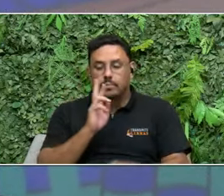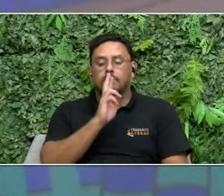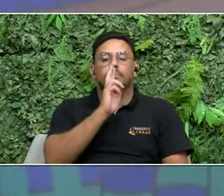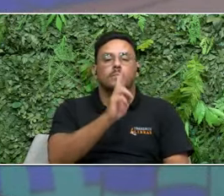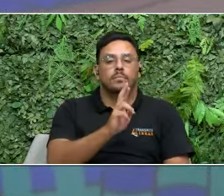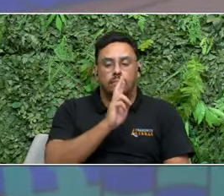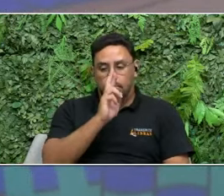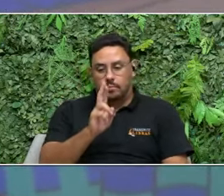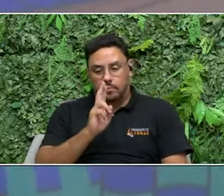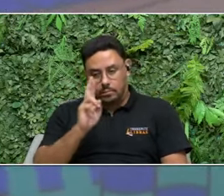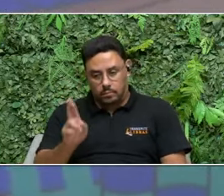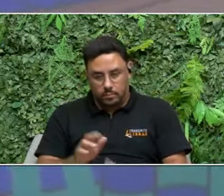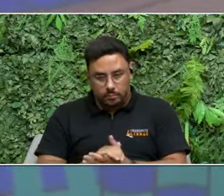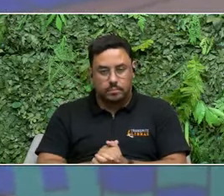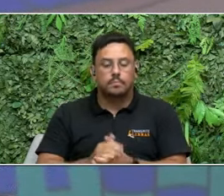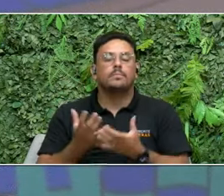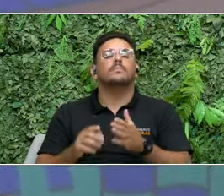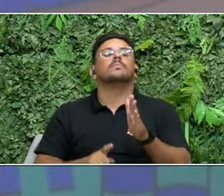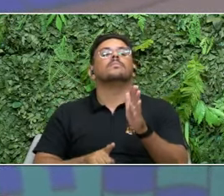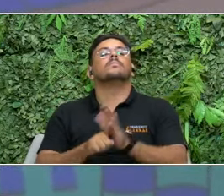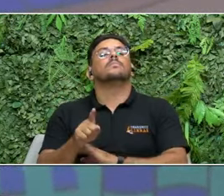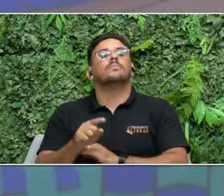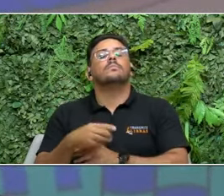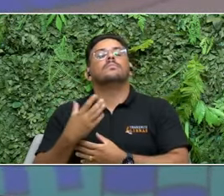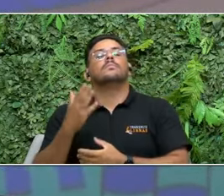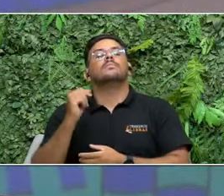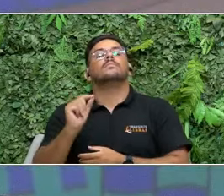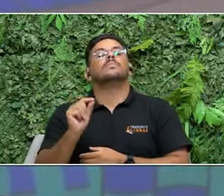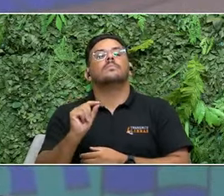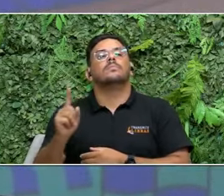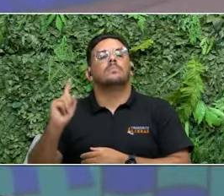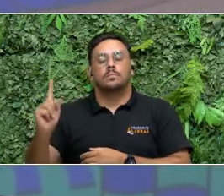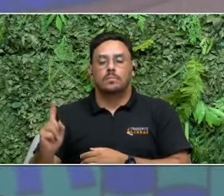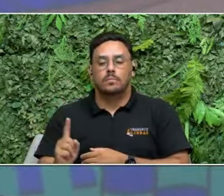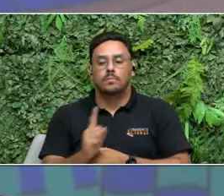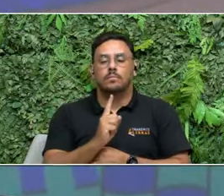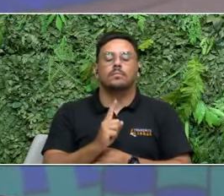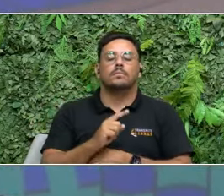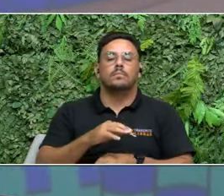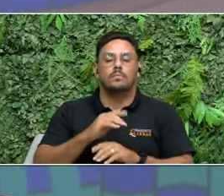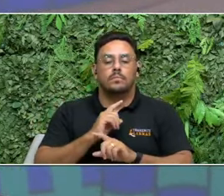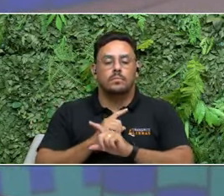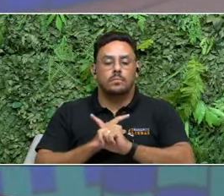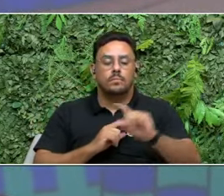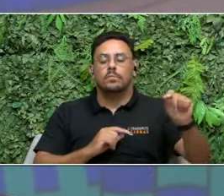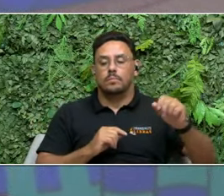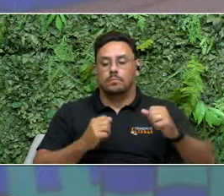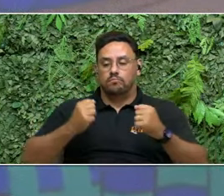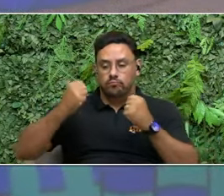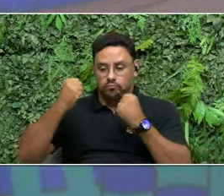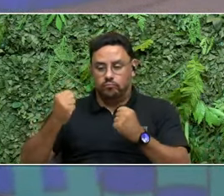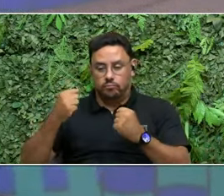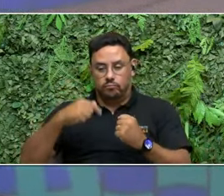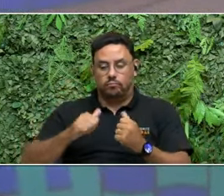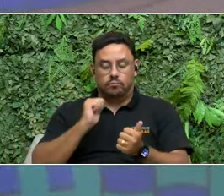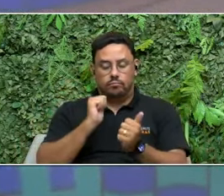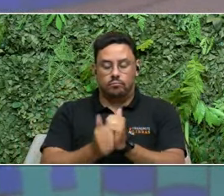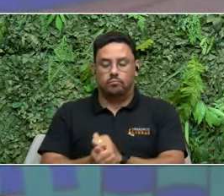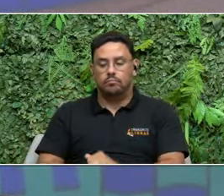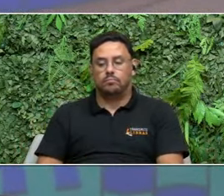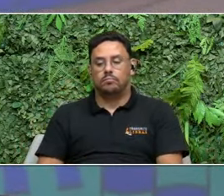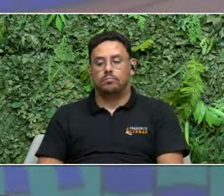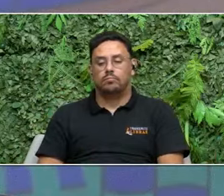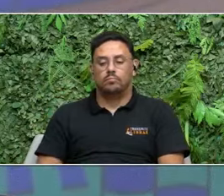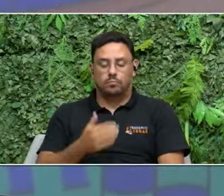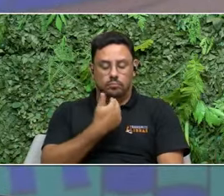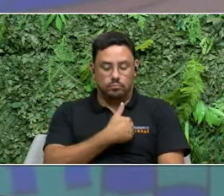sua participação eu quero saber o seguinte quem sai fortalecido deste jogo o